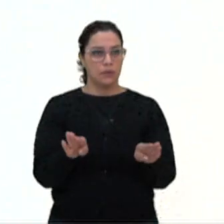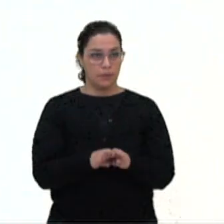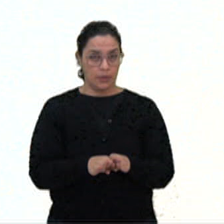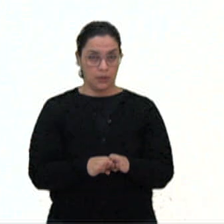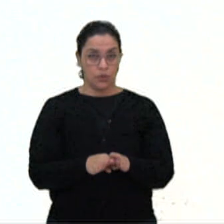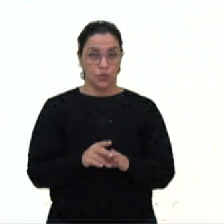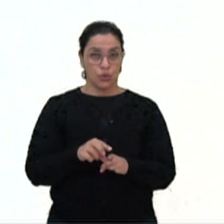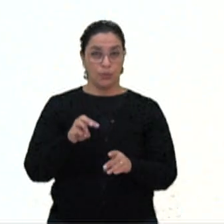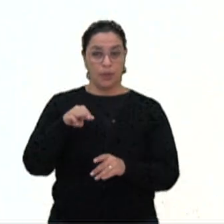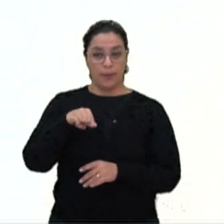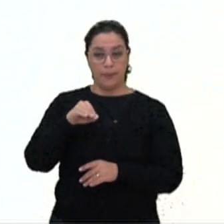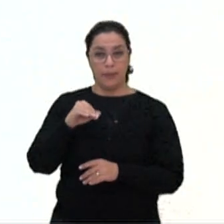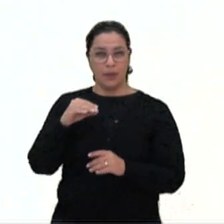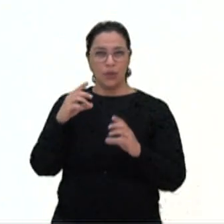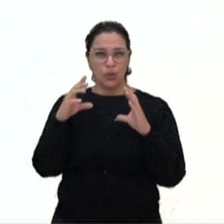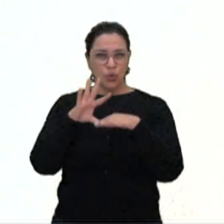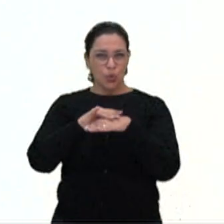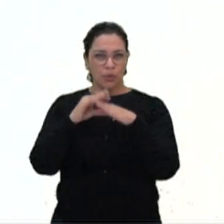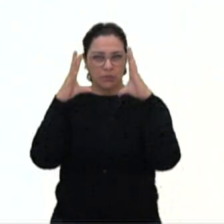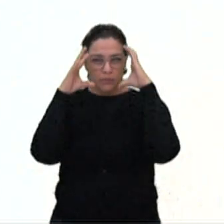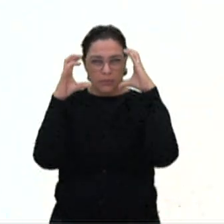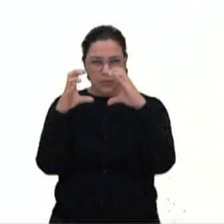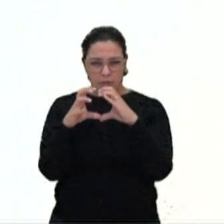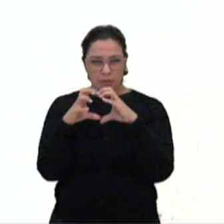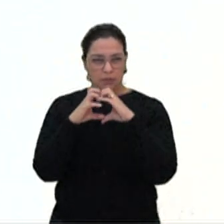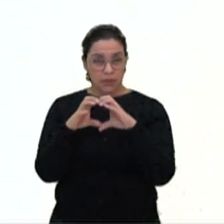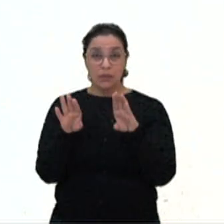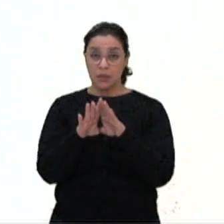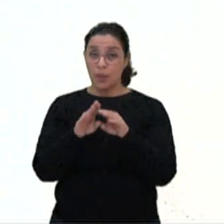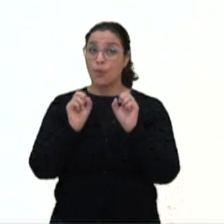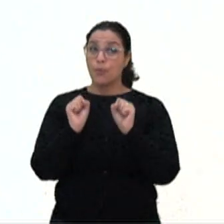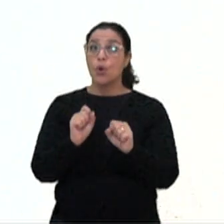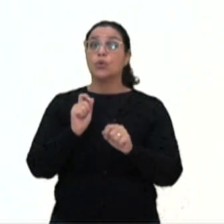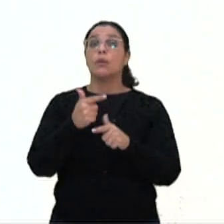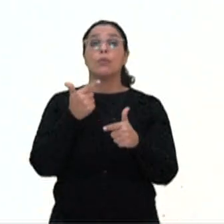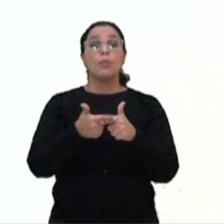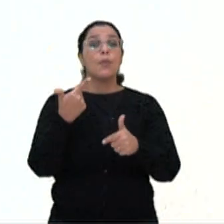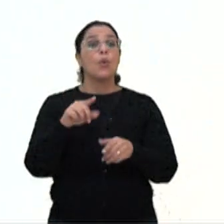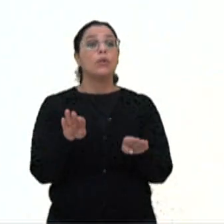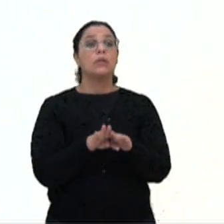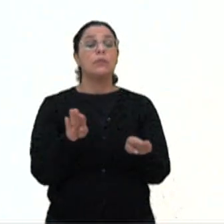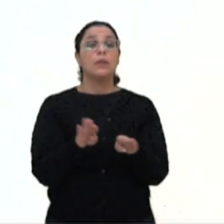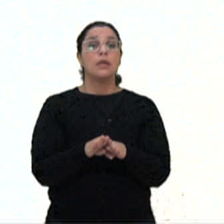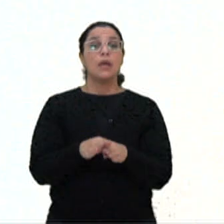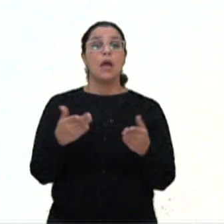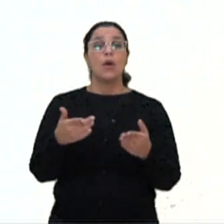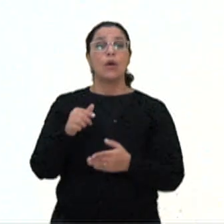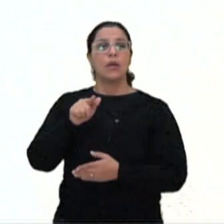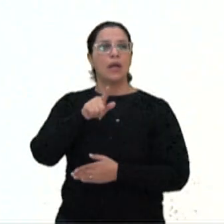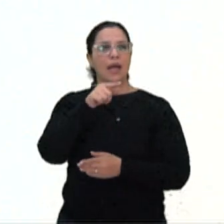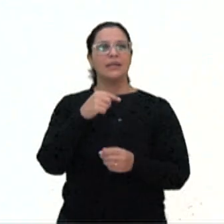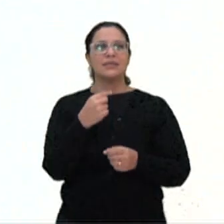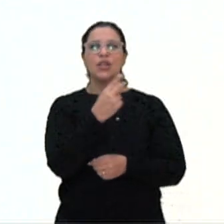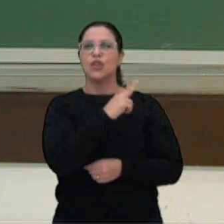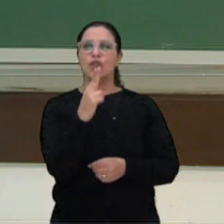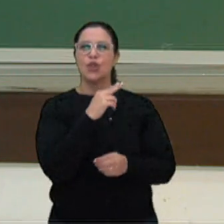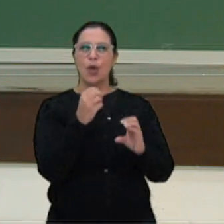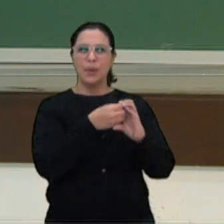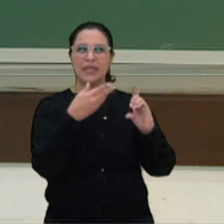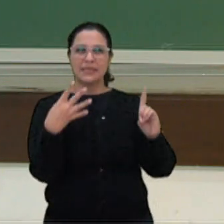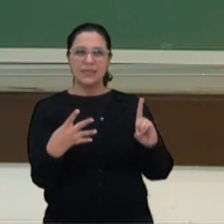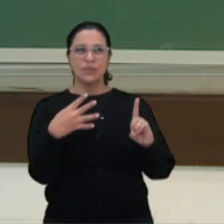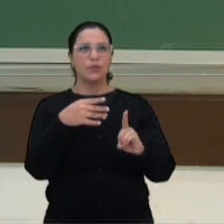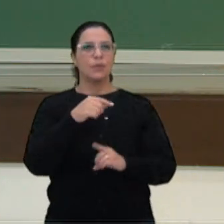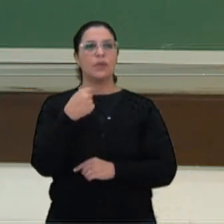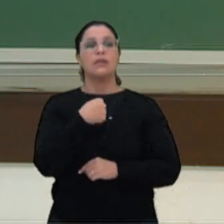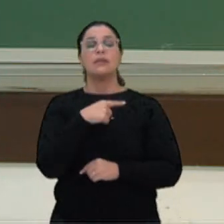além da microcefalia, descobriu-se que o vírus ele pode causar esse outro problema, que é a síndrome de Guillain-Barré. Então, o vírus ele acaba